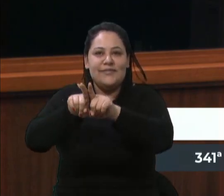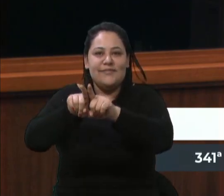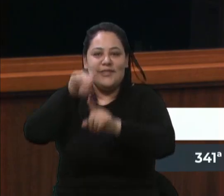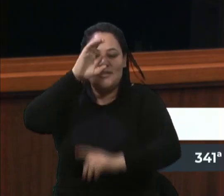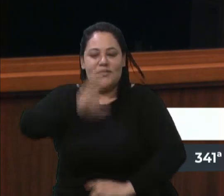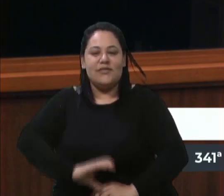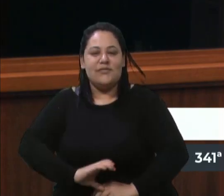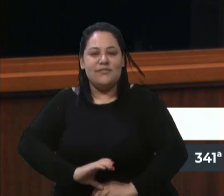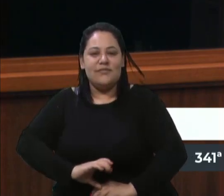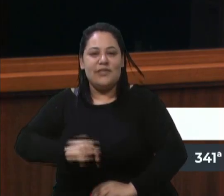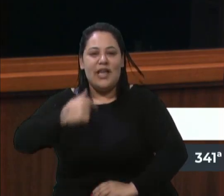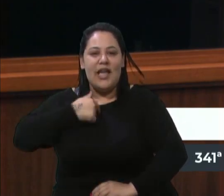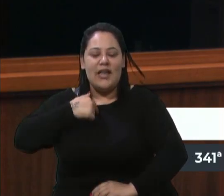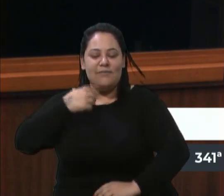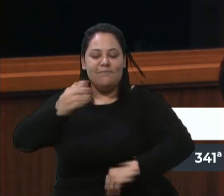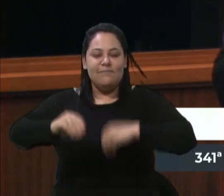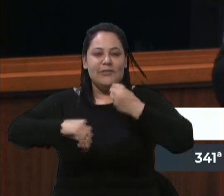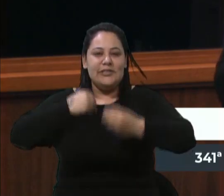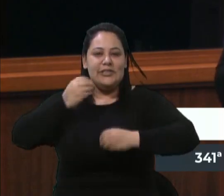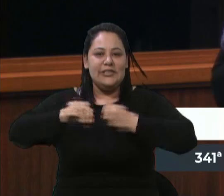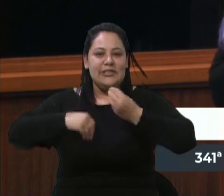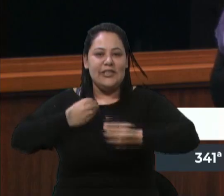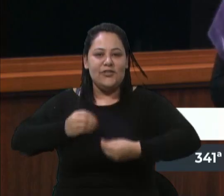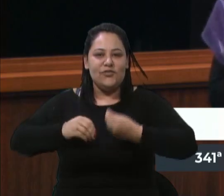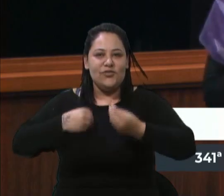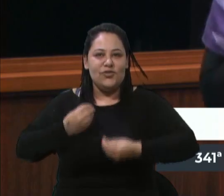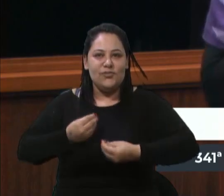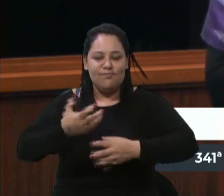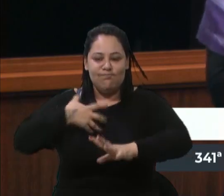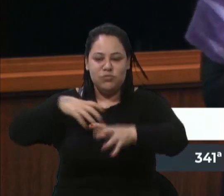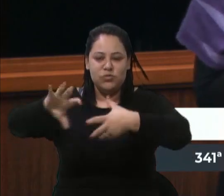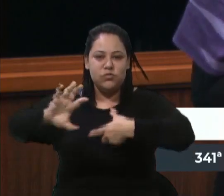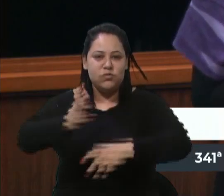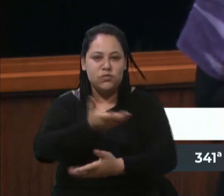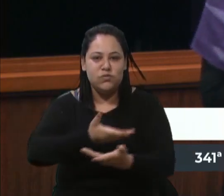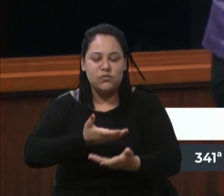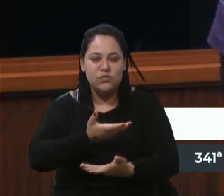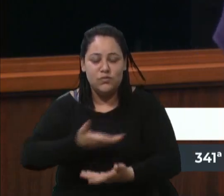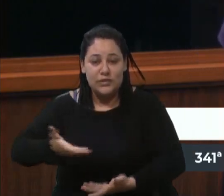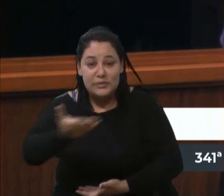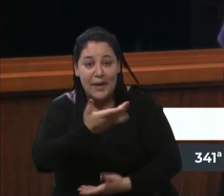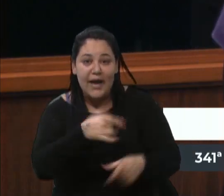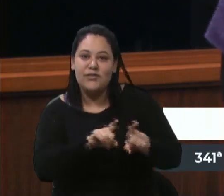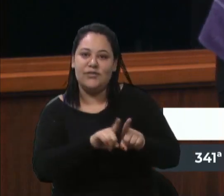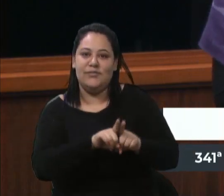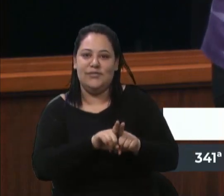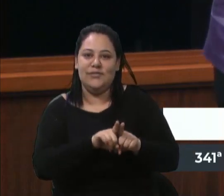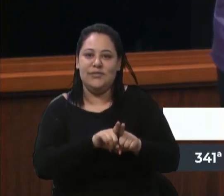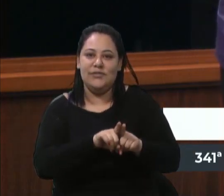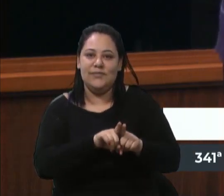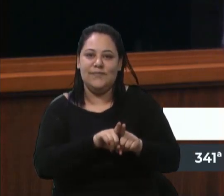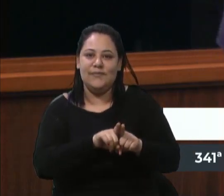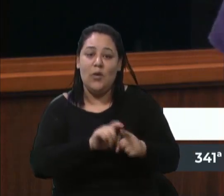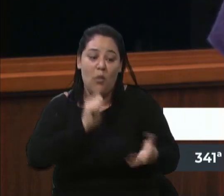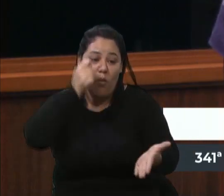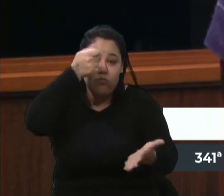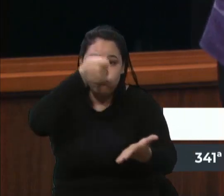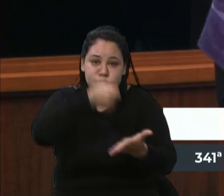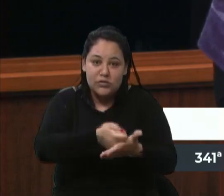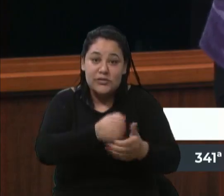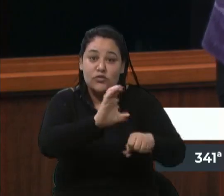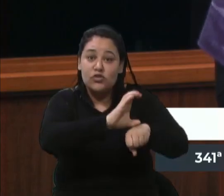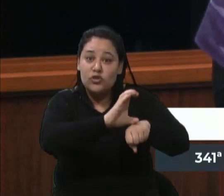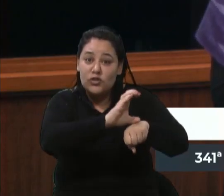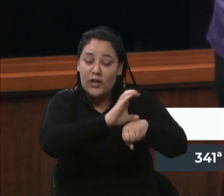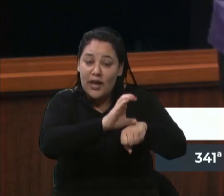sente pertencente àquele espaço. Então, é uma obrigação constitucional, e por todas as leis que eu li